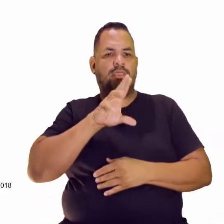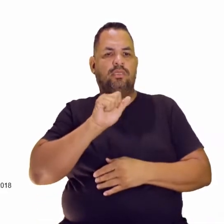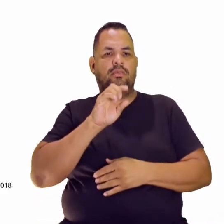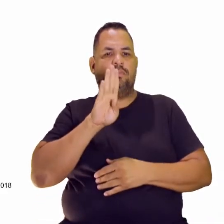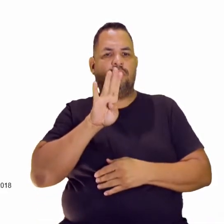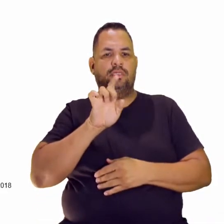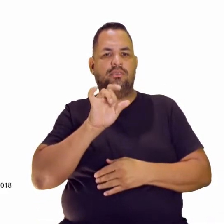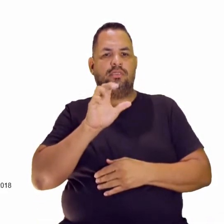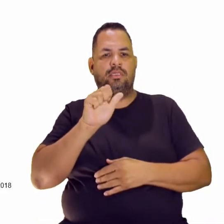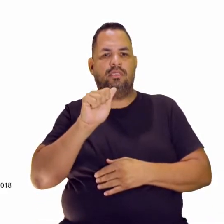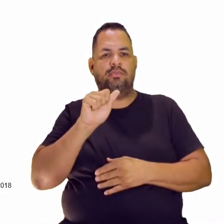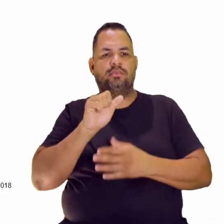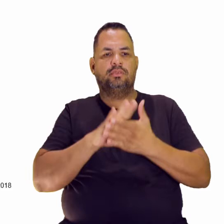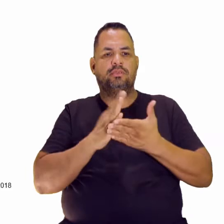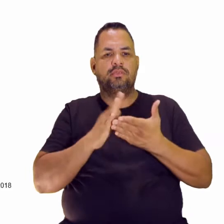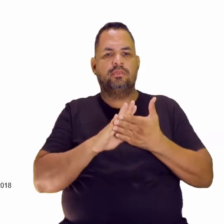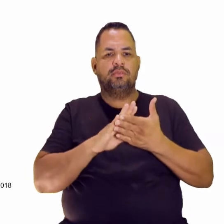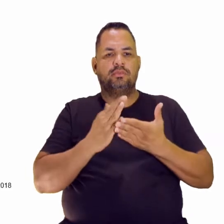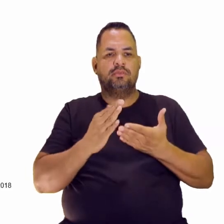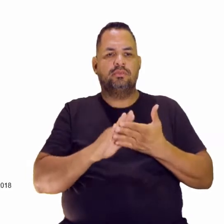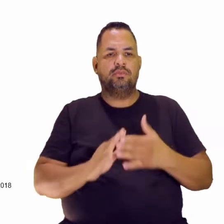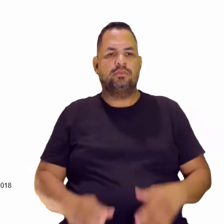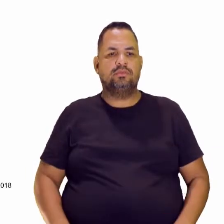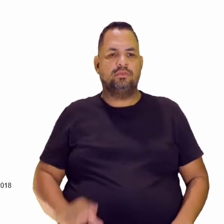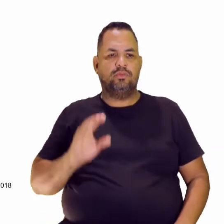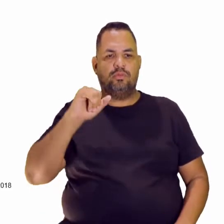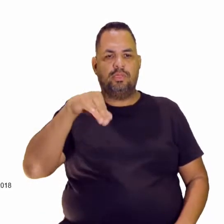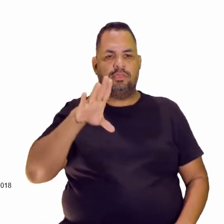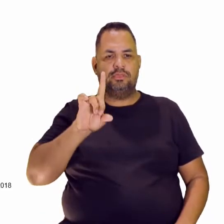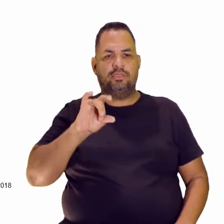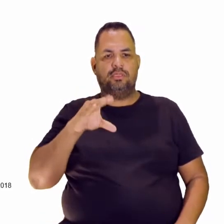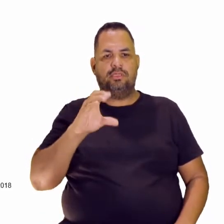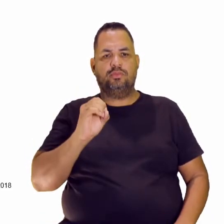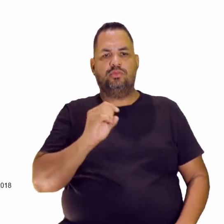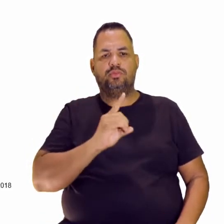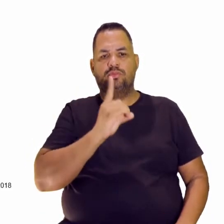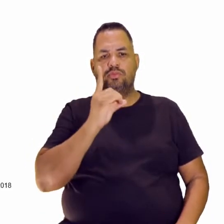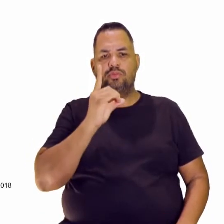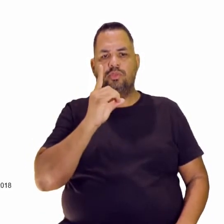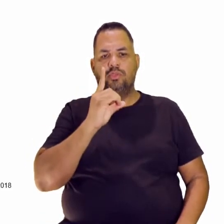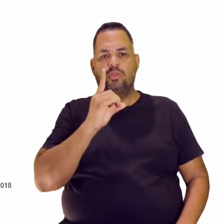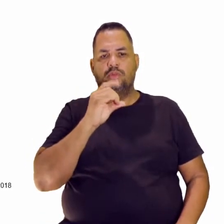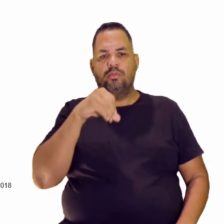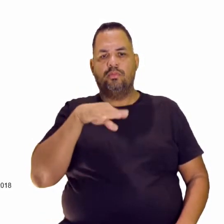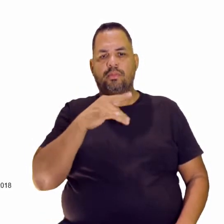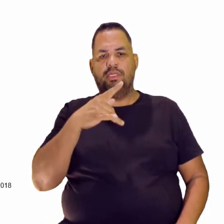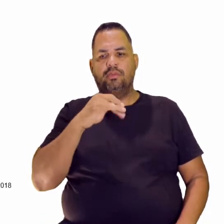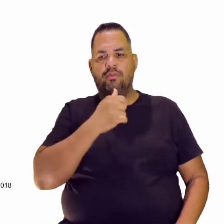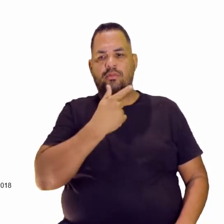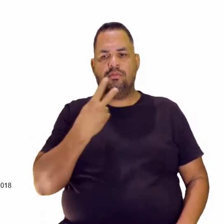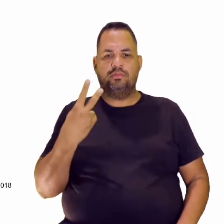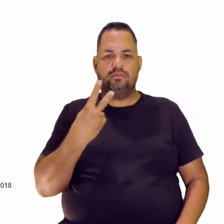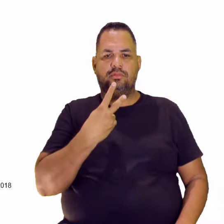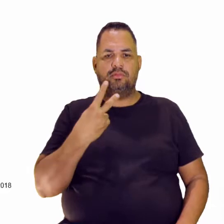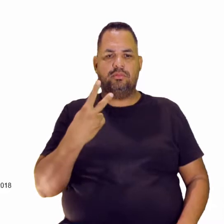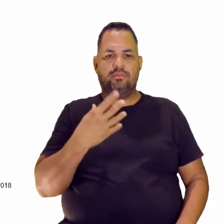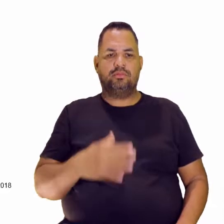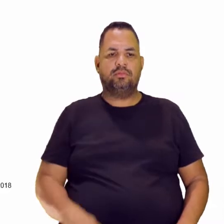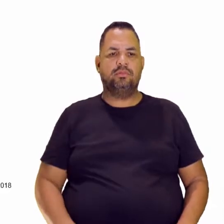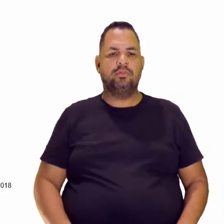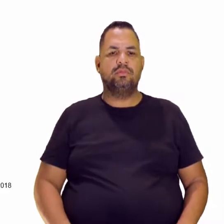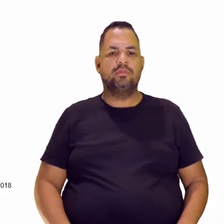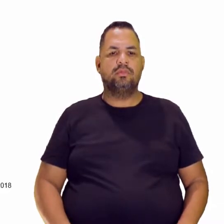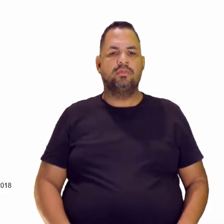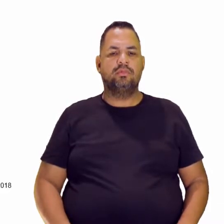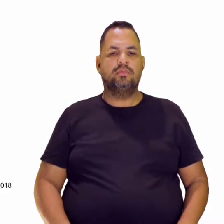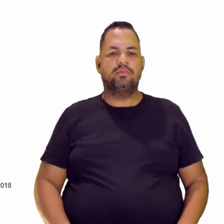Belas Artes e o mecenato de Dom Pedro I. O que é mecenato? Mecenato